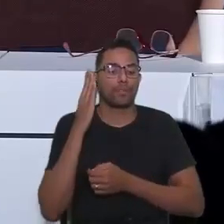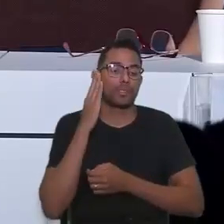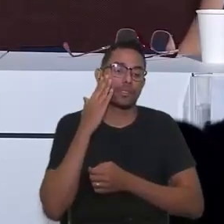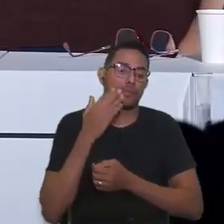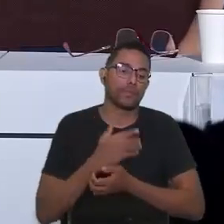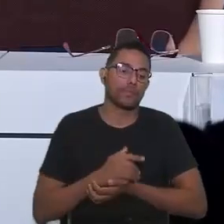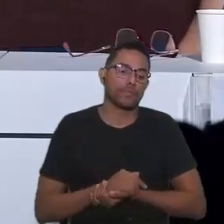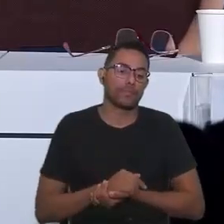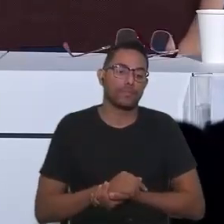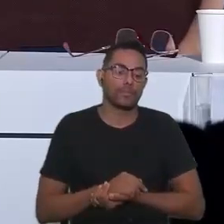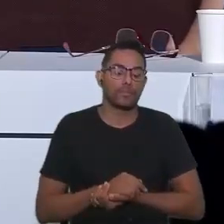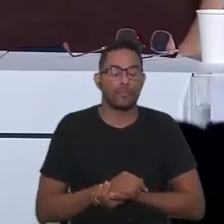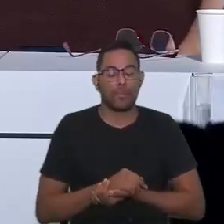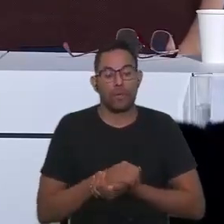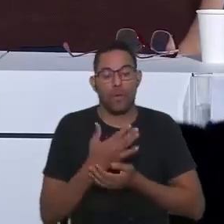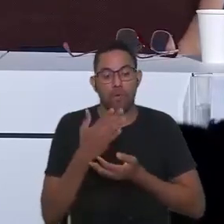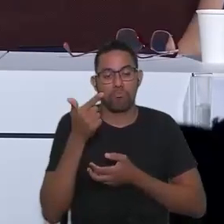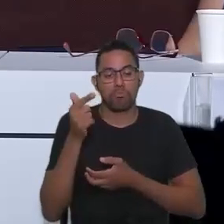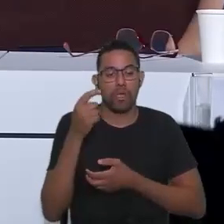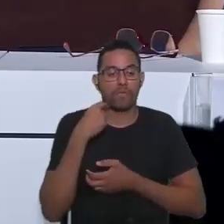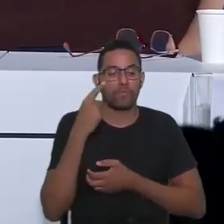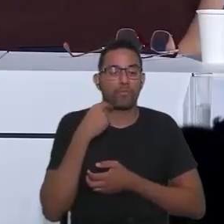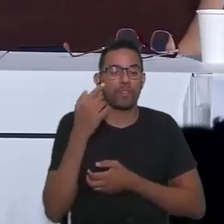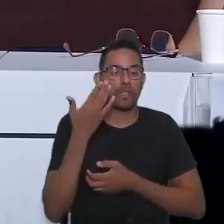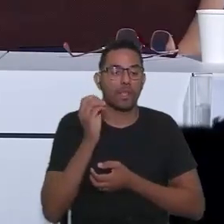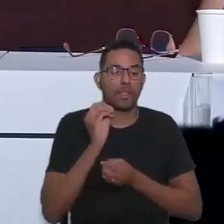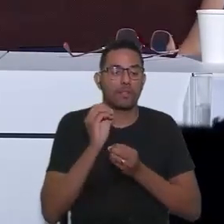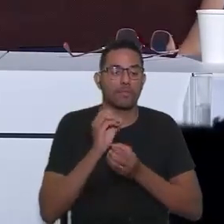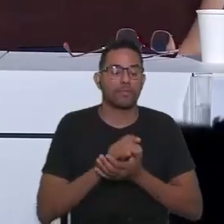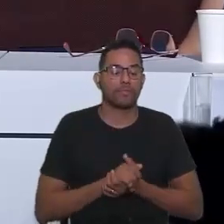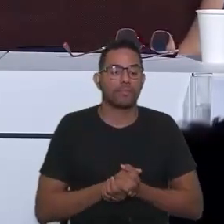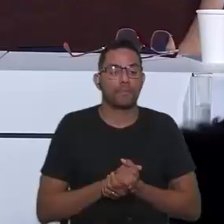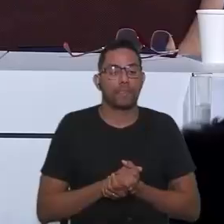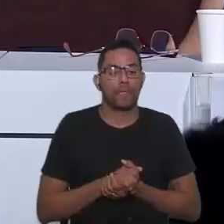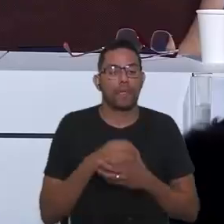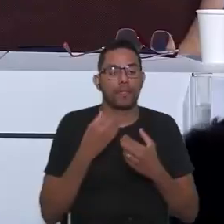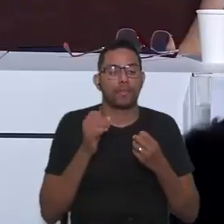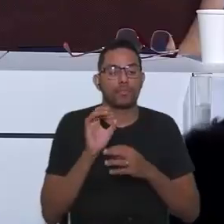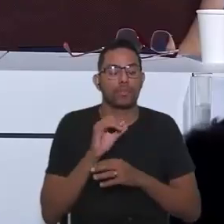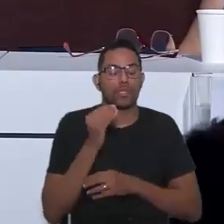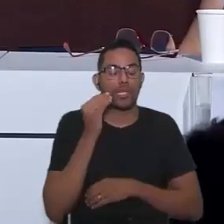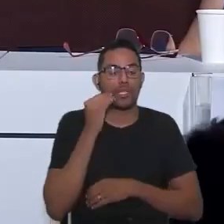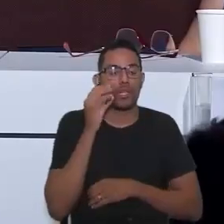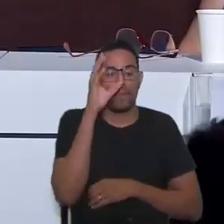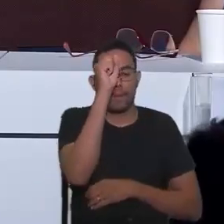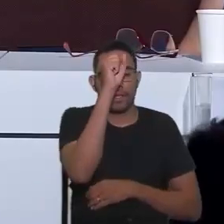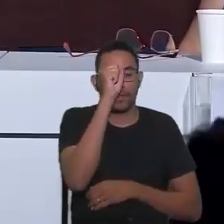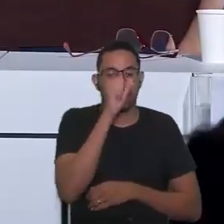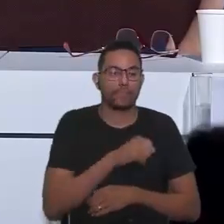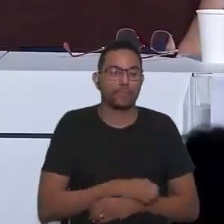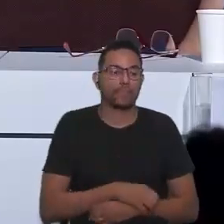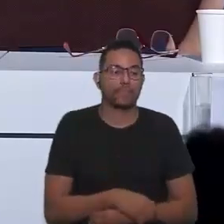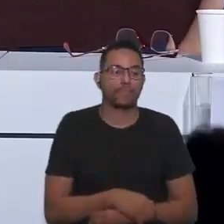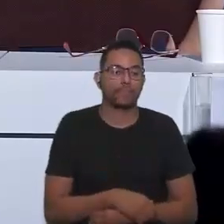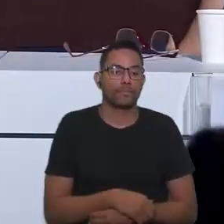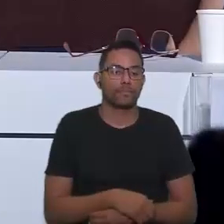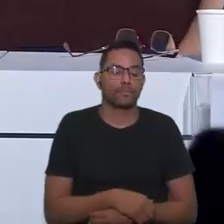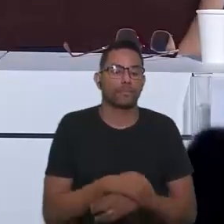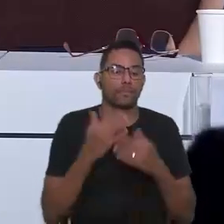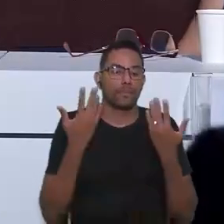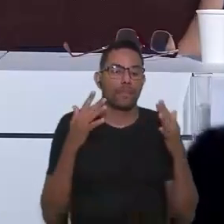sei e sobre o qual eu não tenho dúvida nenhuma. Então eu estou só tentando aprender.